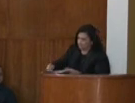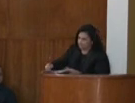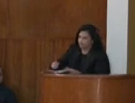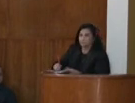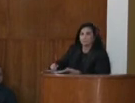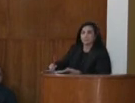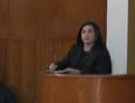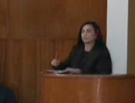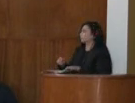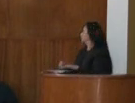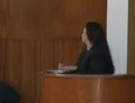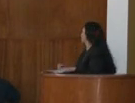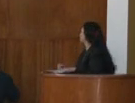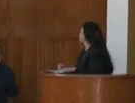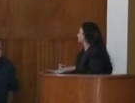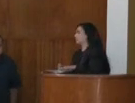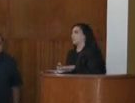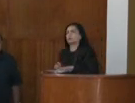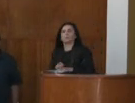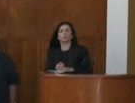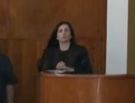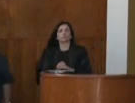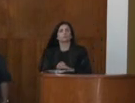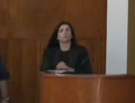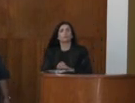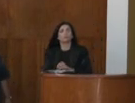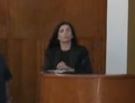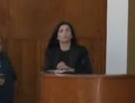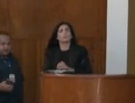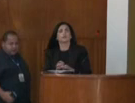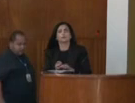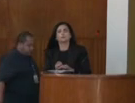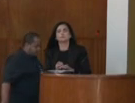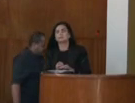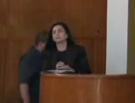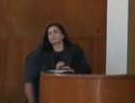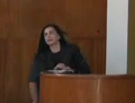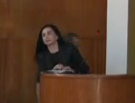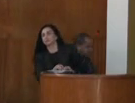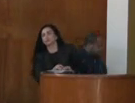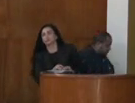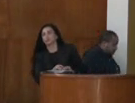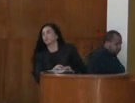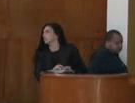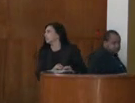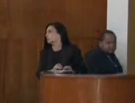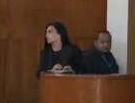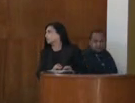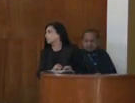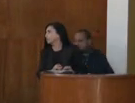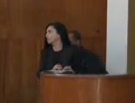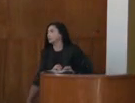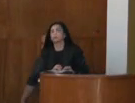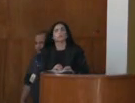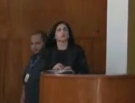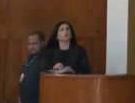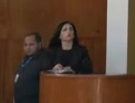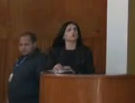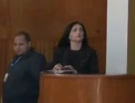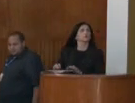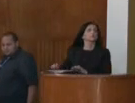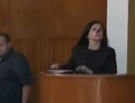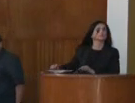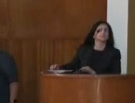vocês poderem localizar, né, as pessoas de baixa visão. Meu nome é Marcelo Freitas, eu sou auditor